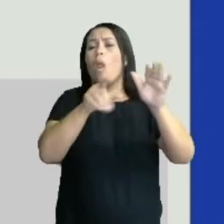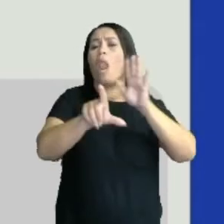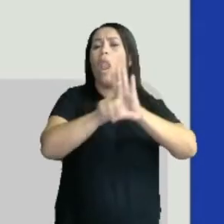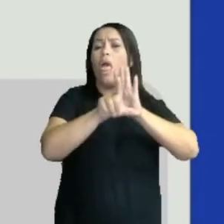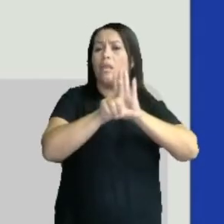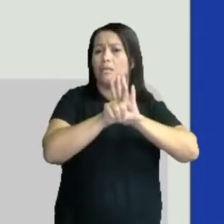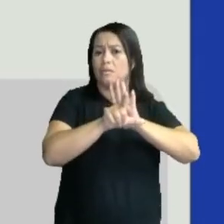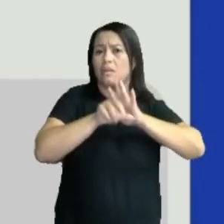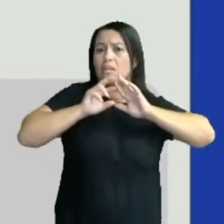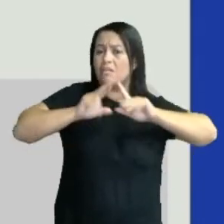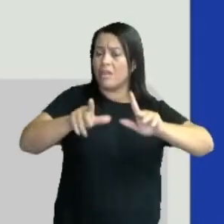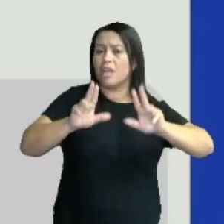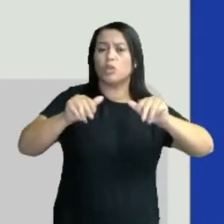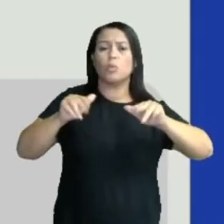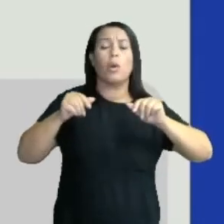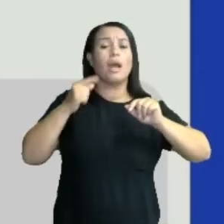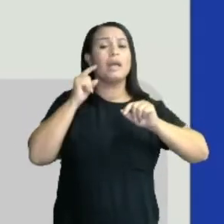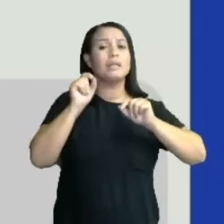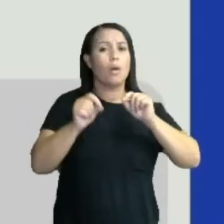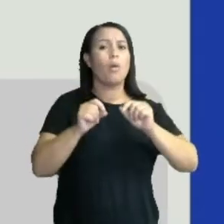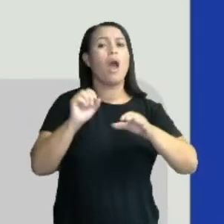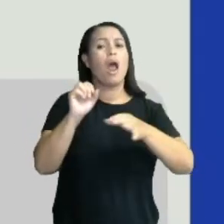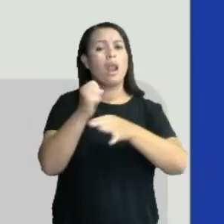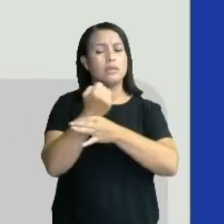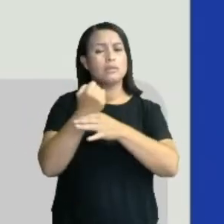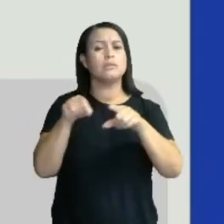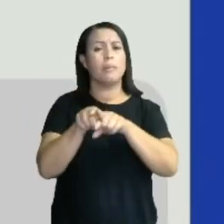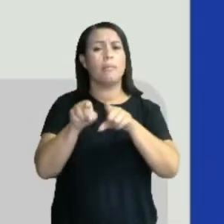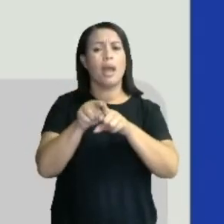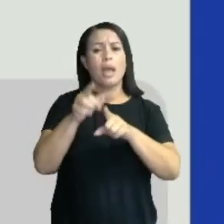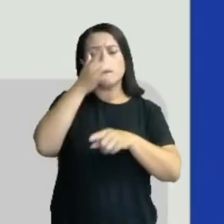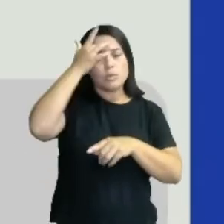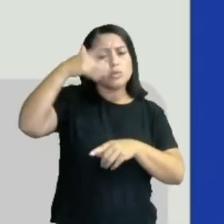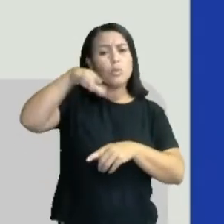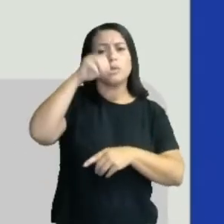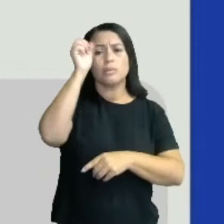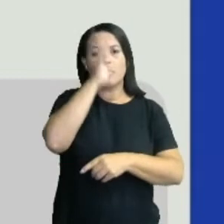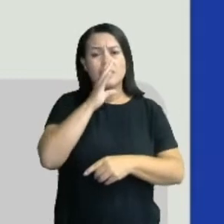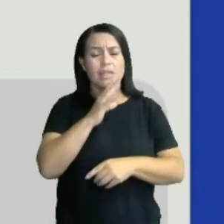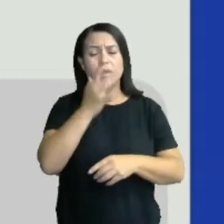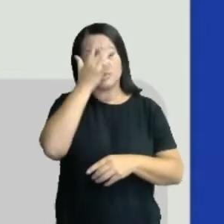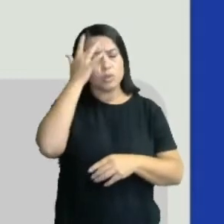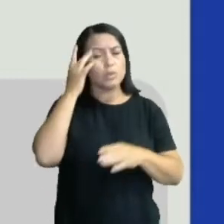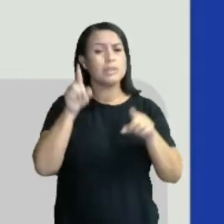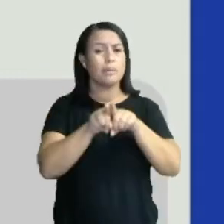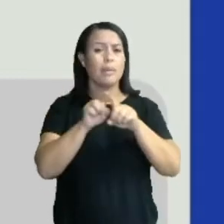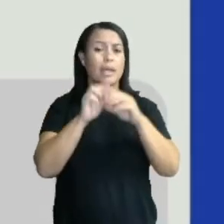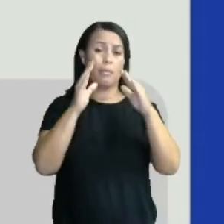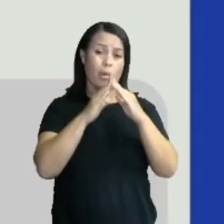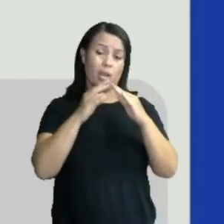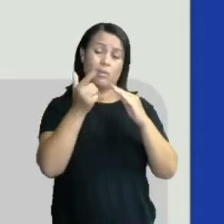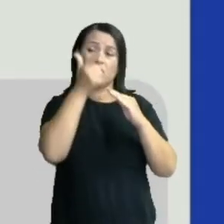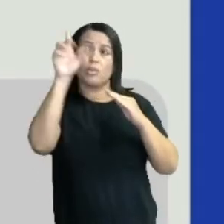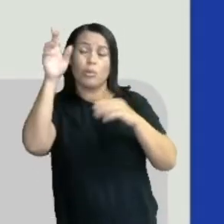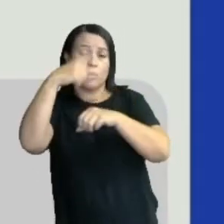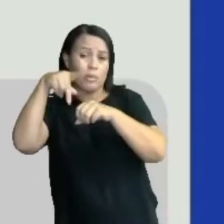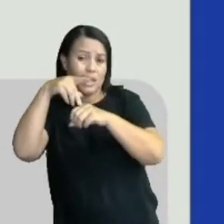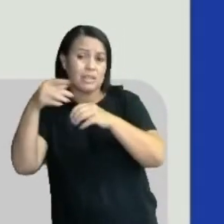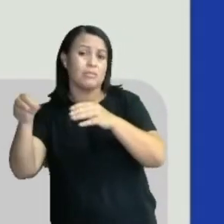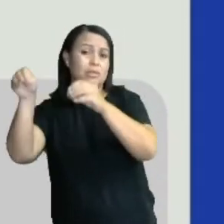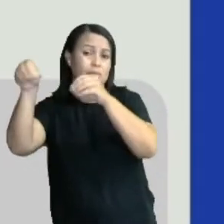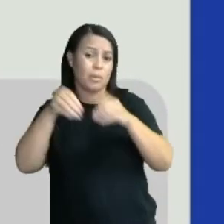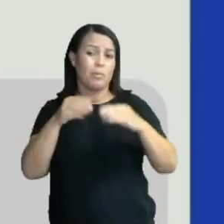natureza, garantindo seus brasileiros e aos estrangeiros residentes no país a inviolabilidade do